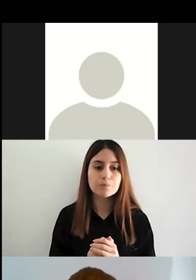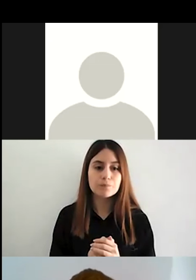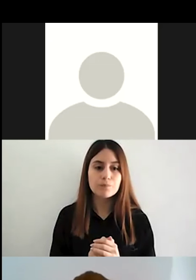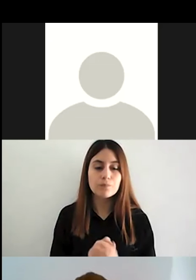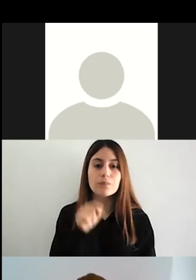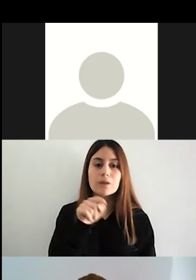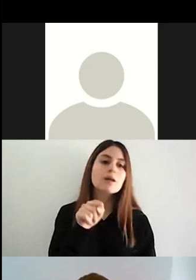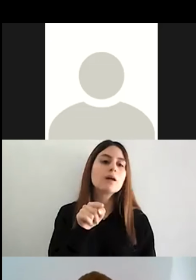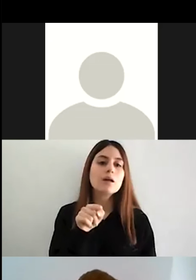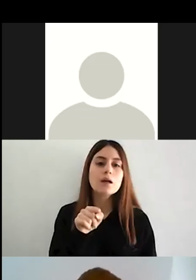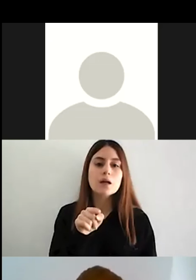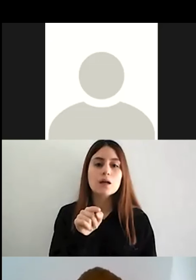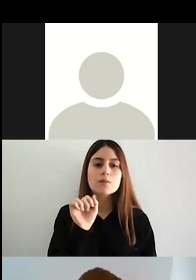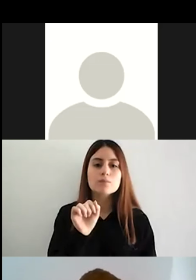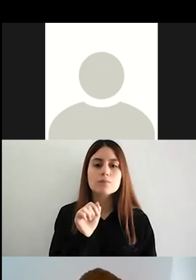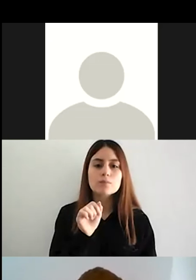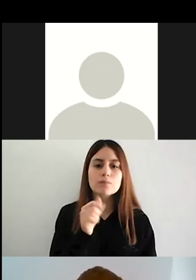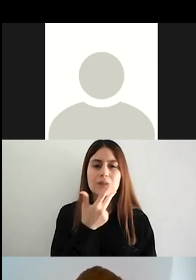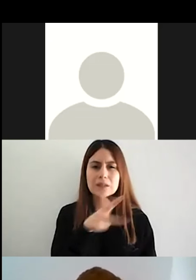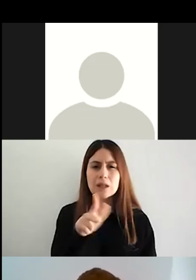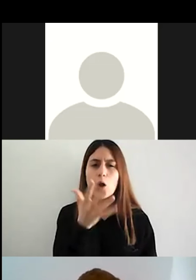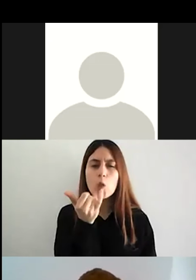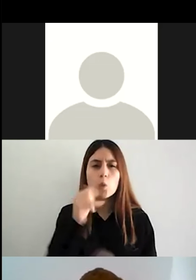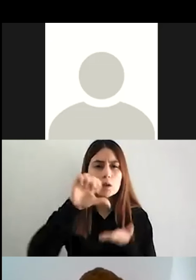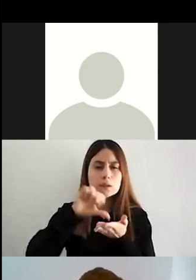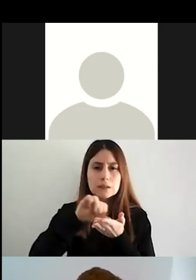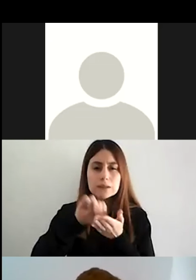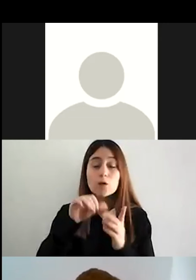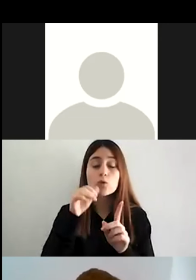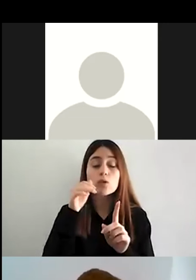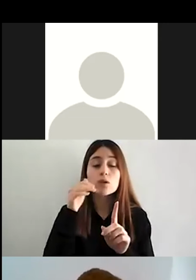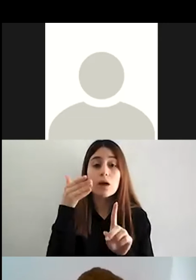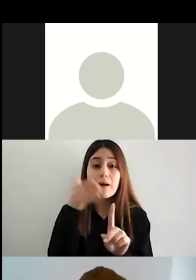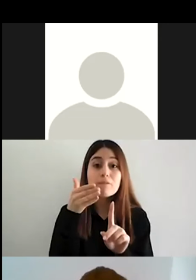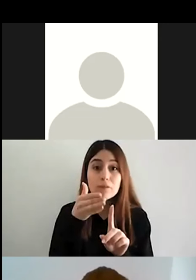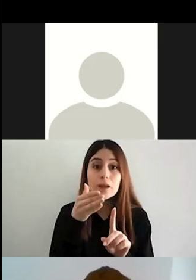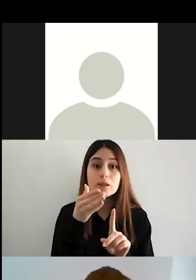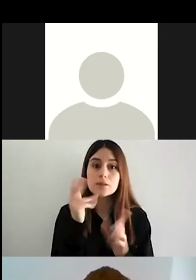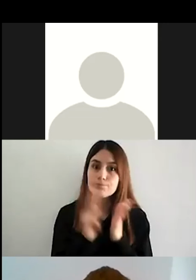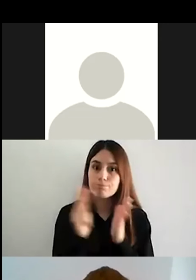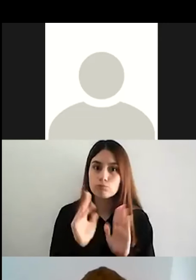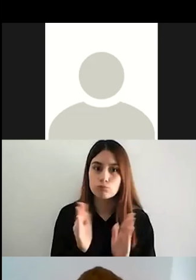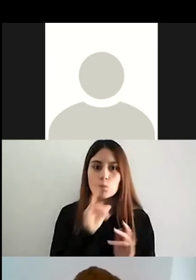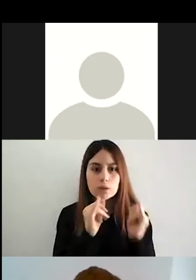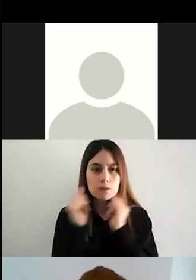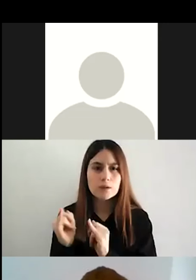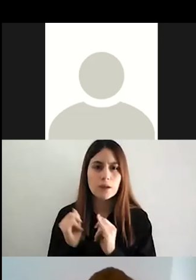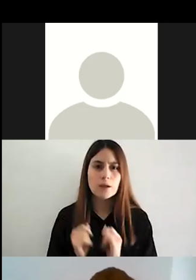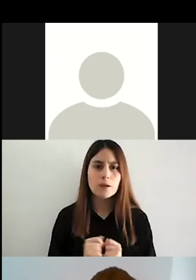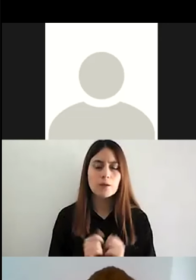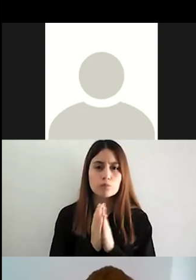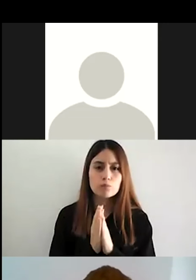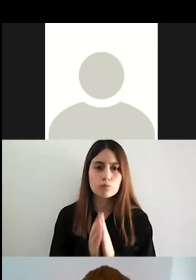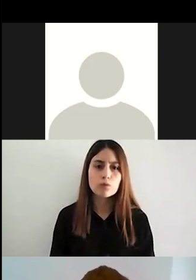Estes foram os 112 centros de referência que foram reconhecidos. Podem passar o seguinte, por